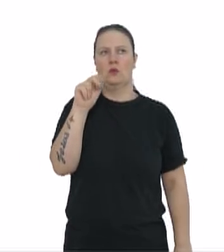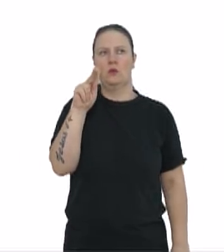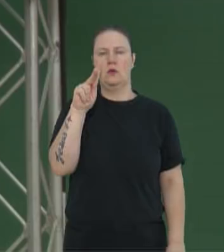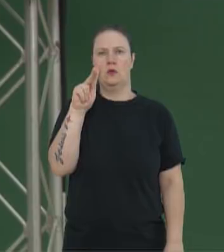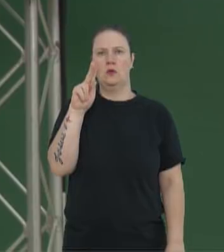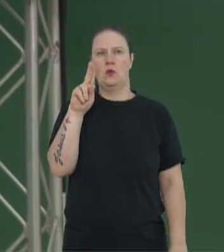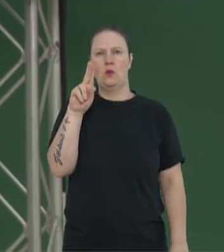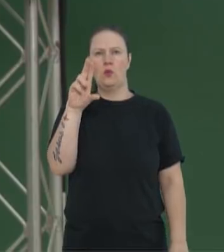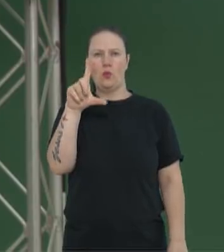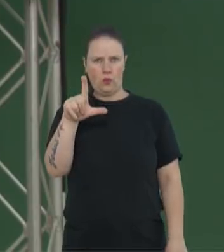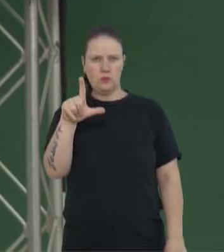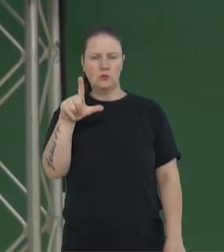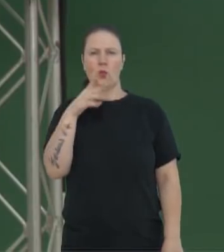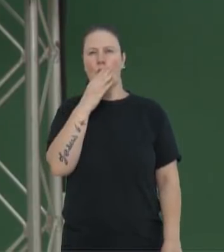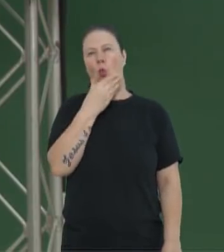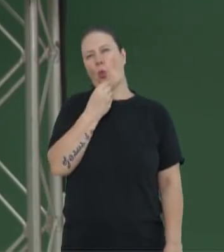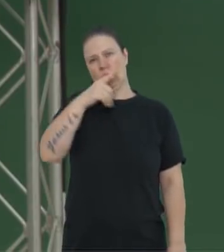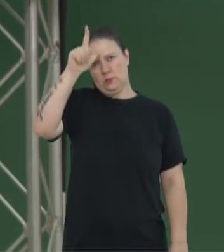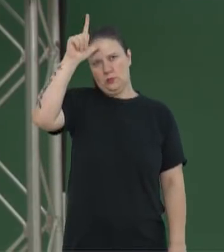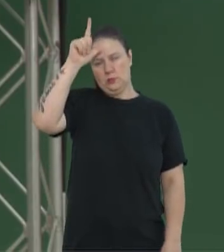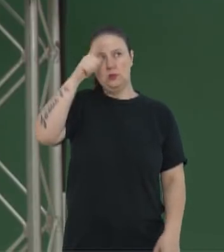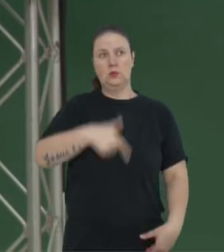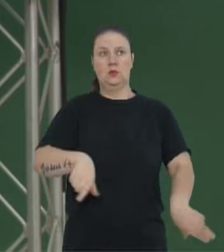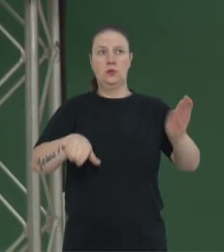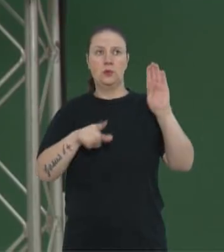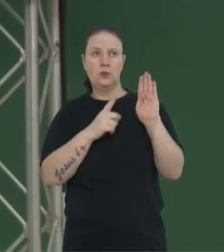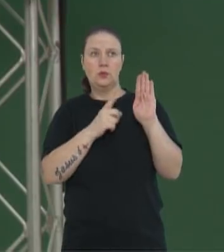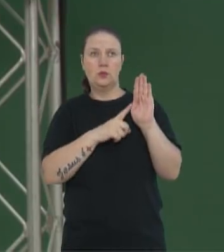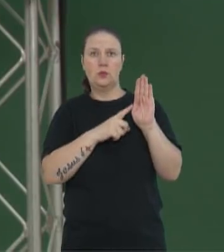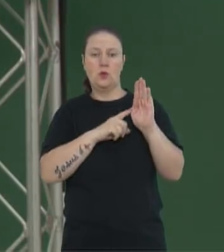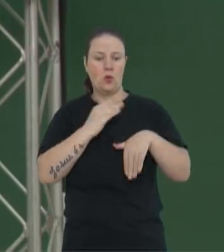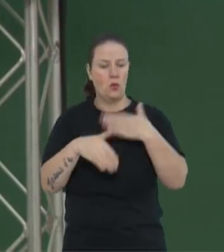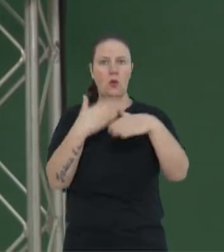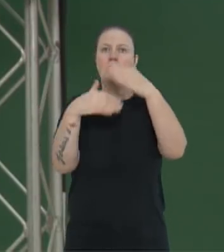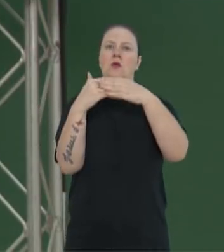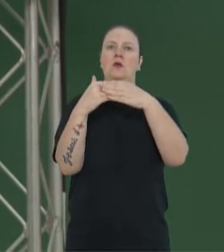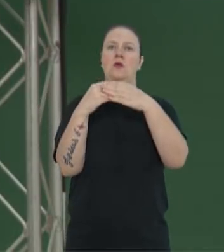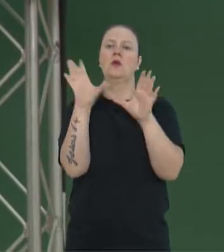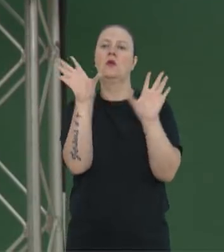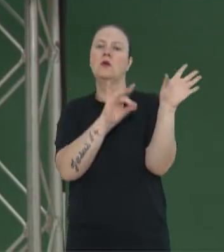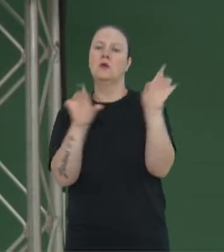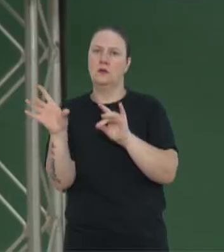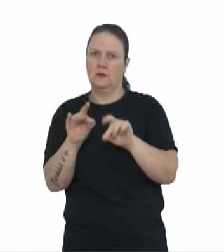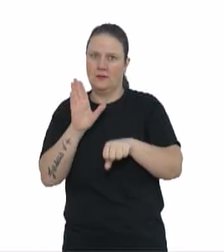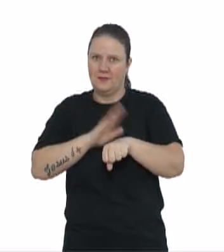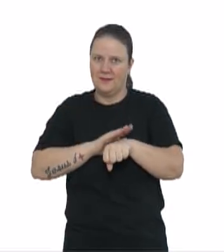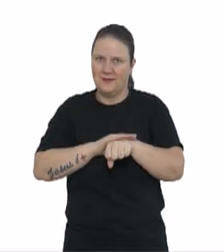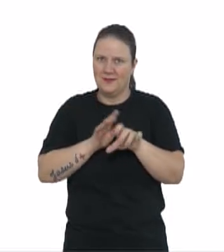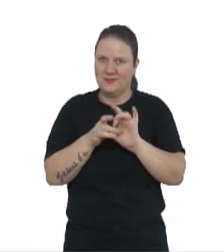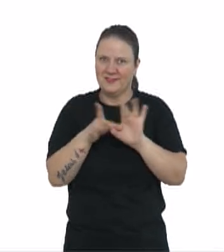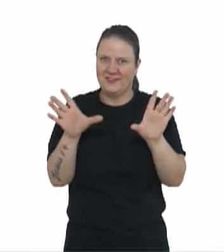Foi um movimento artístico quando essencialmente se desenvolveu a assemblagem. Tempo para vocês.